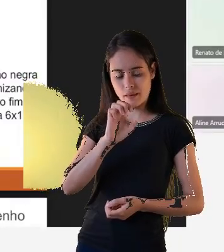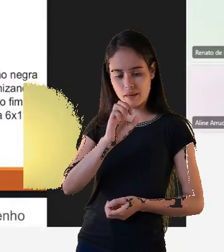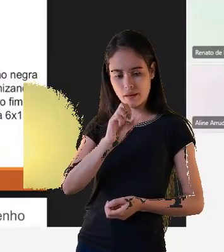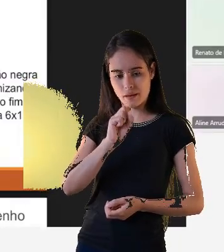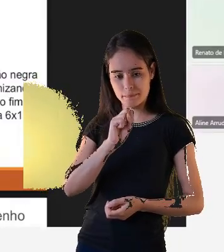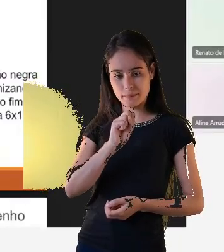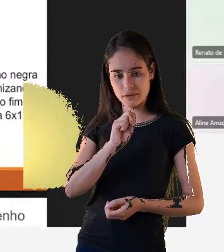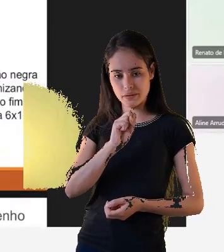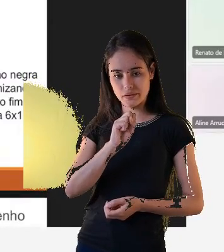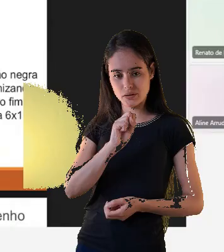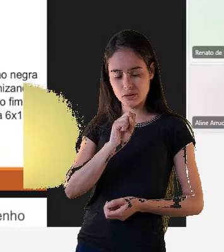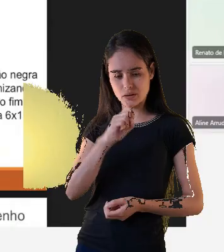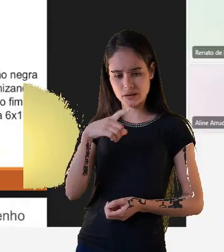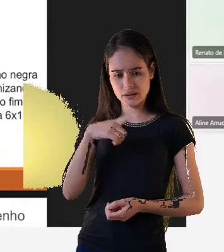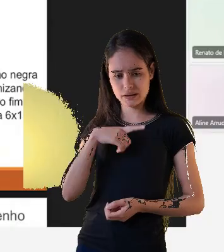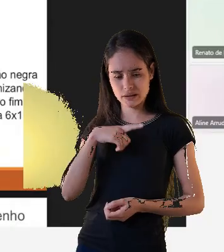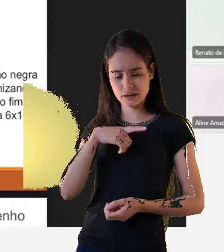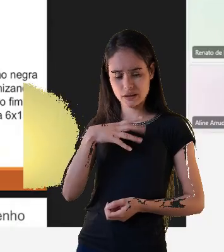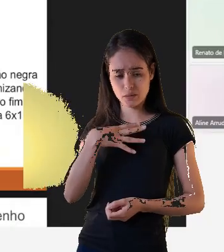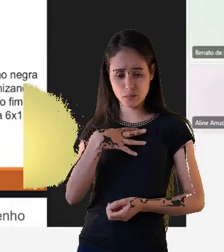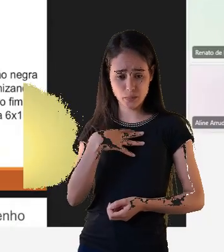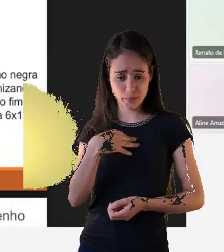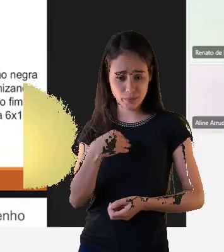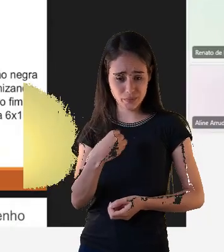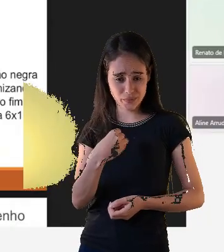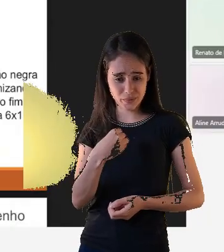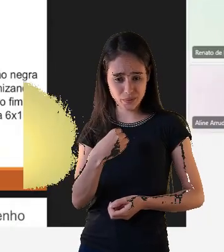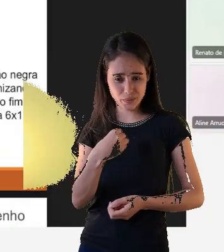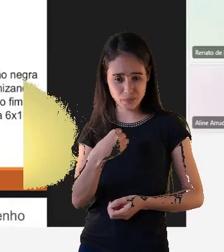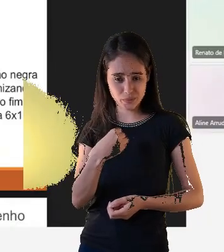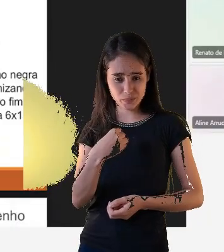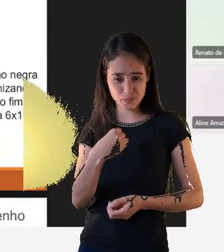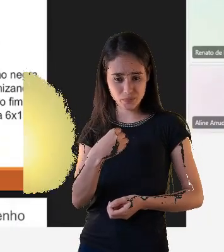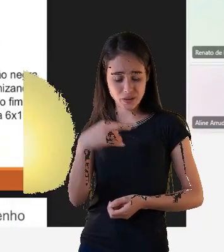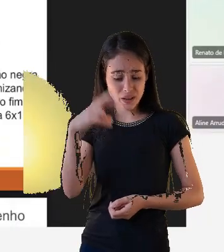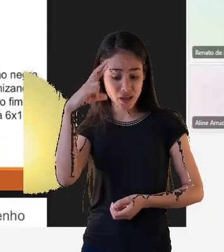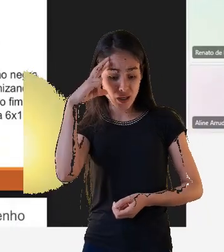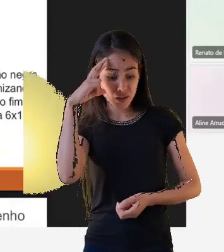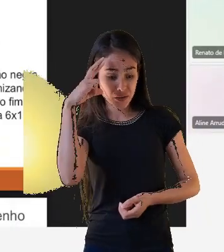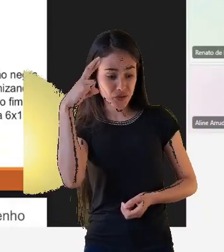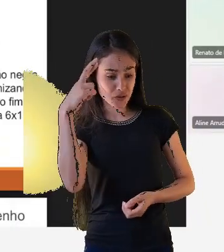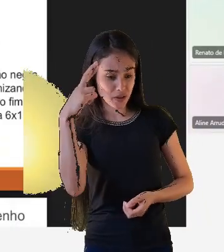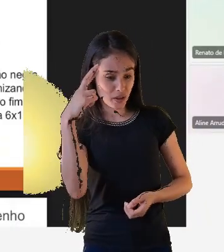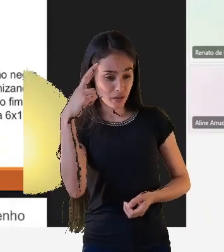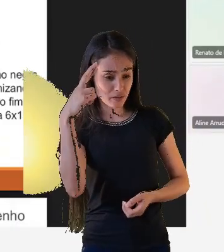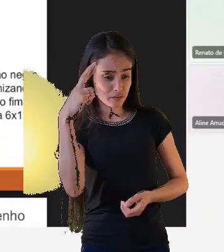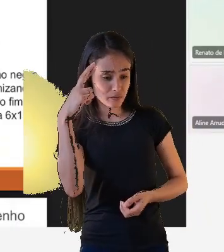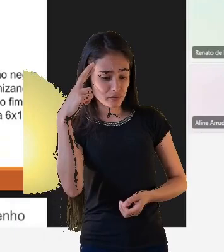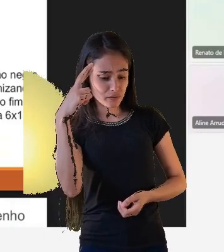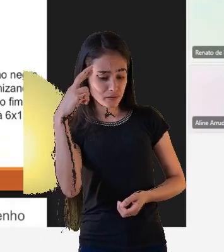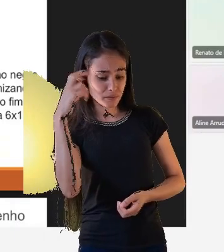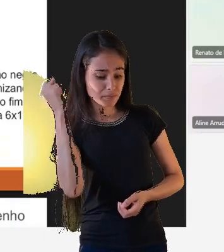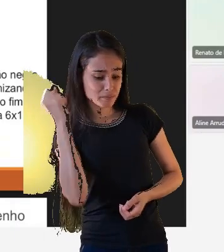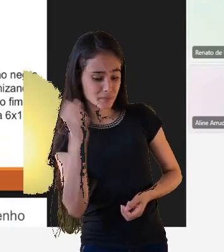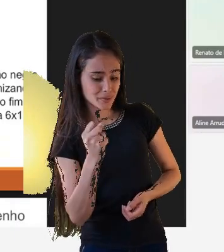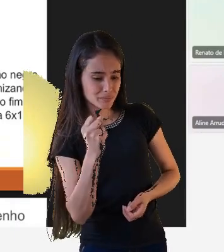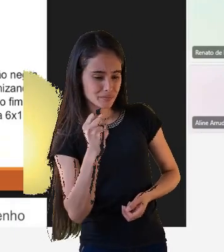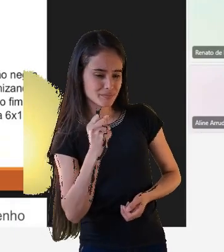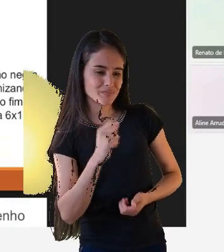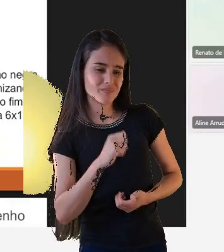dessa mulher, né? Então, assim, é muito cruel tudo que foi feito com essa família,